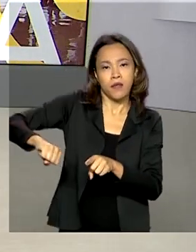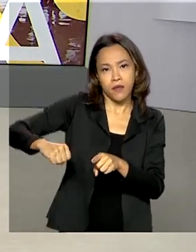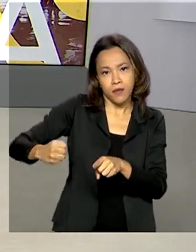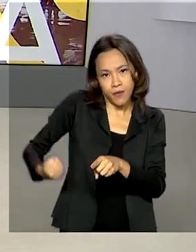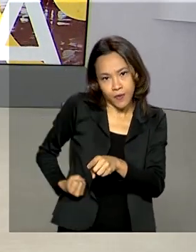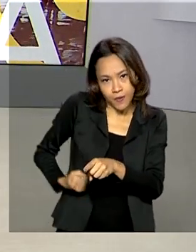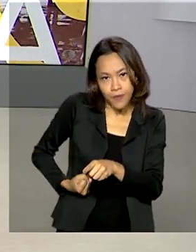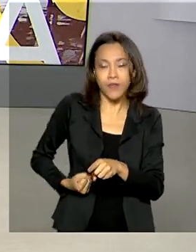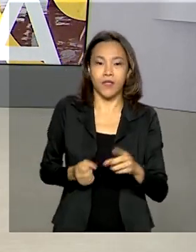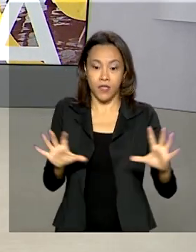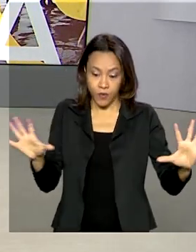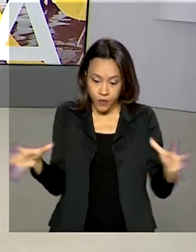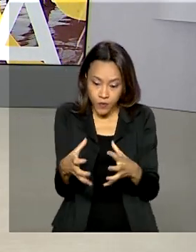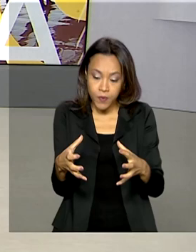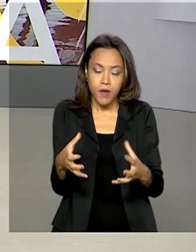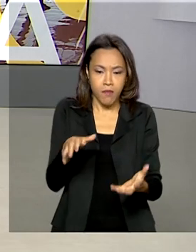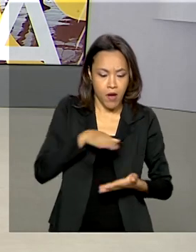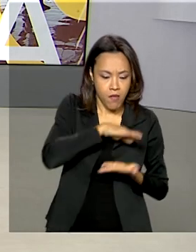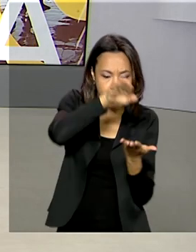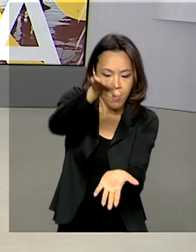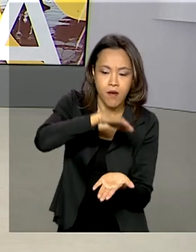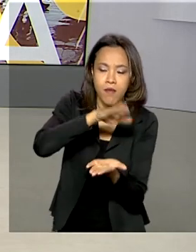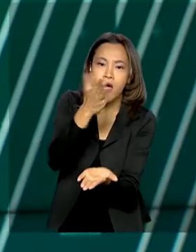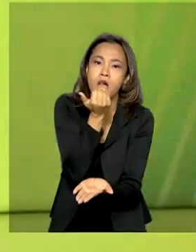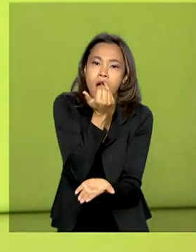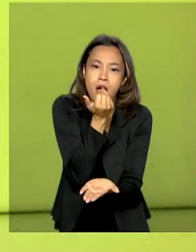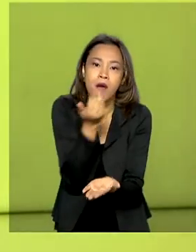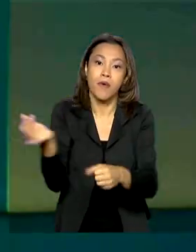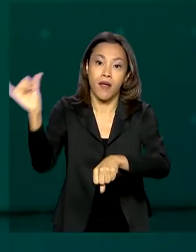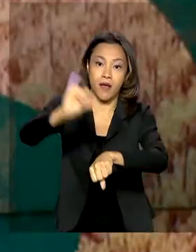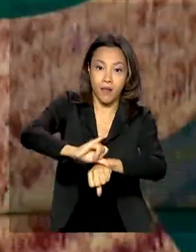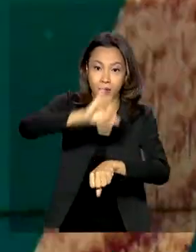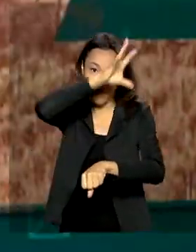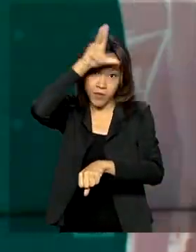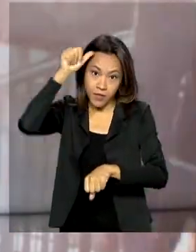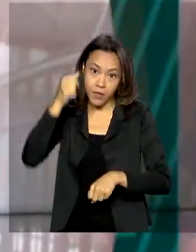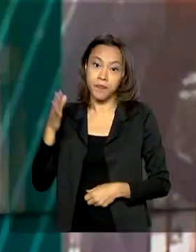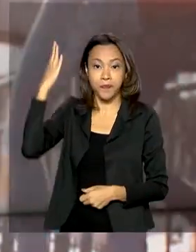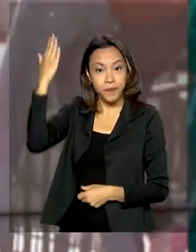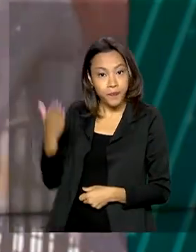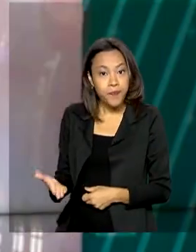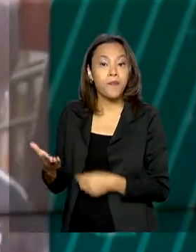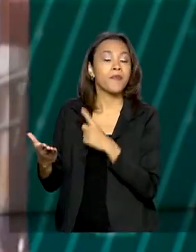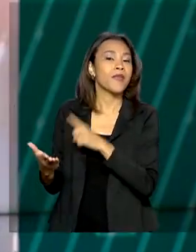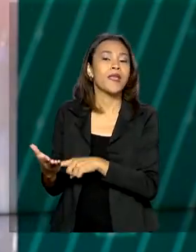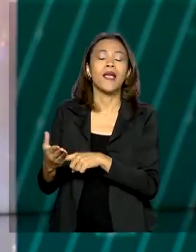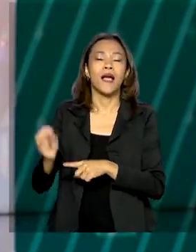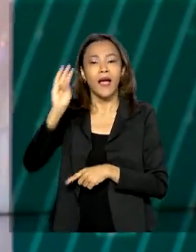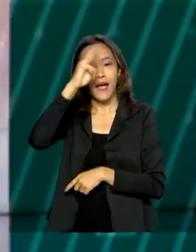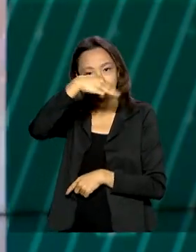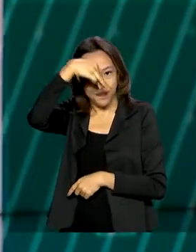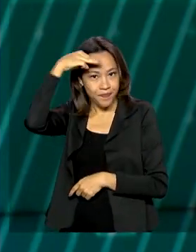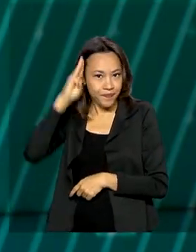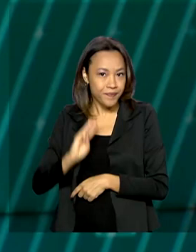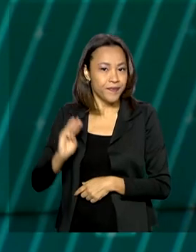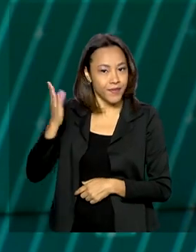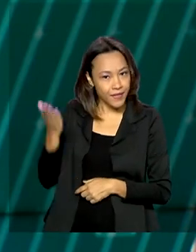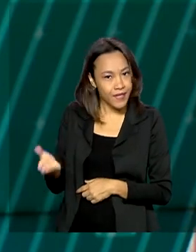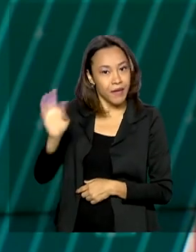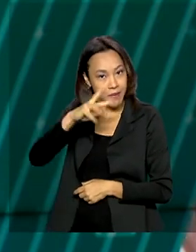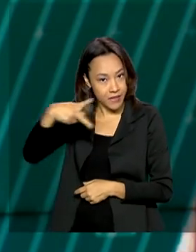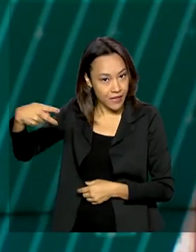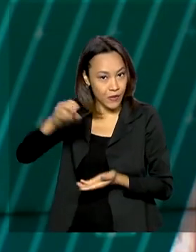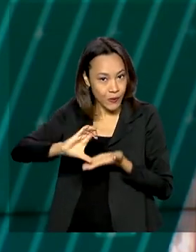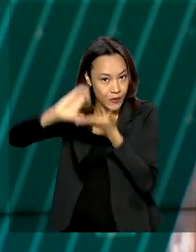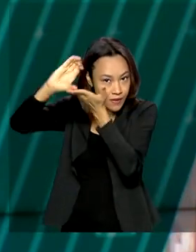cestas básicas a Manaus, capital do Amazonas. A primeira-dama e presidente do Conselho do Pátria Voluntária, Michele